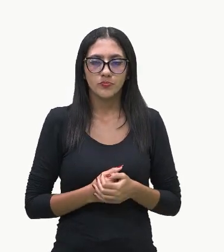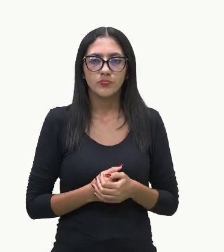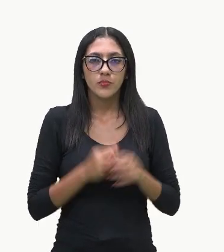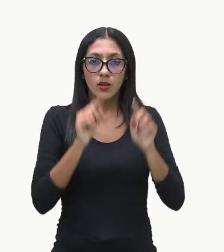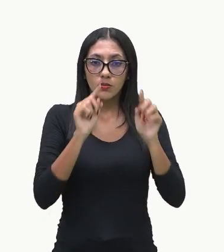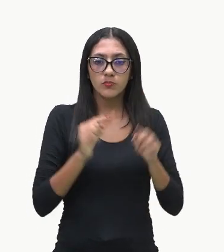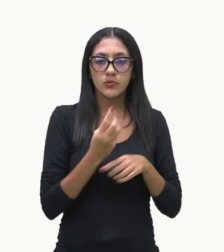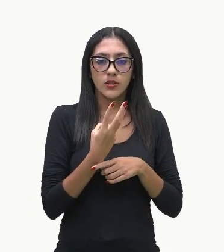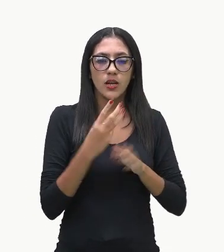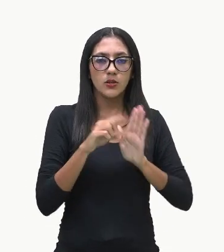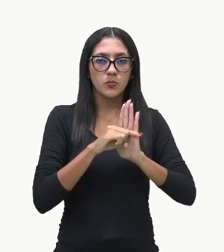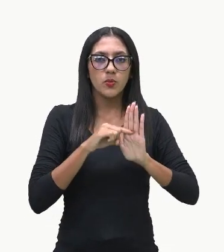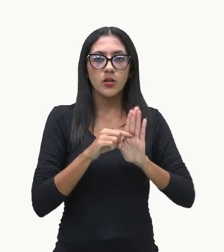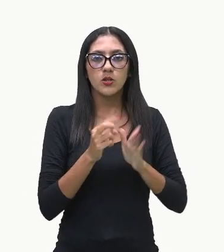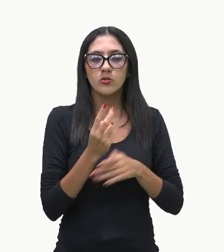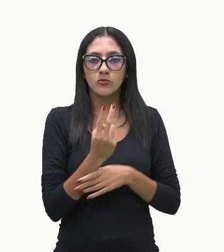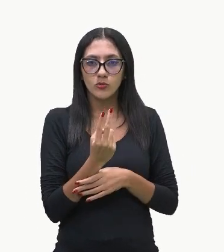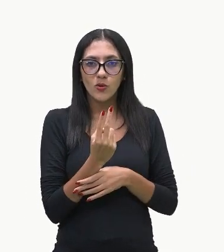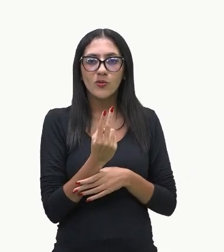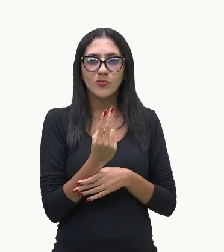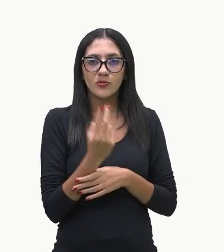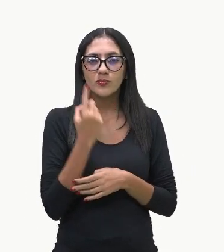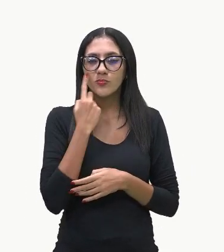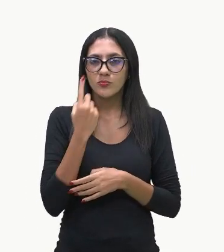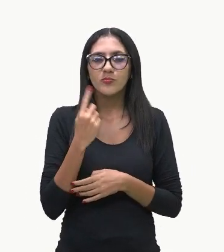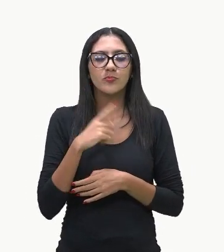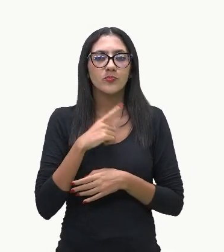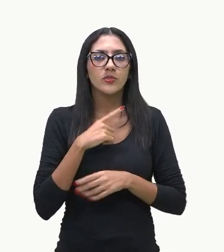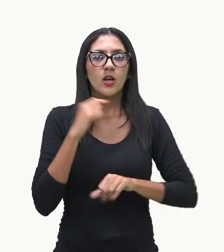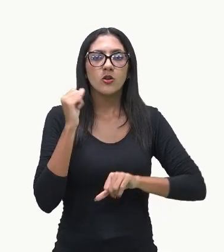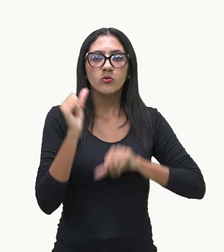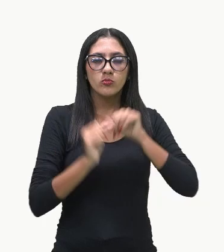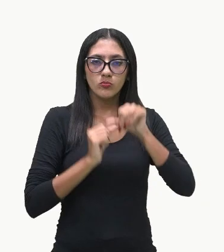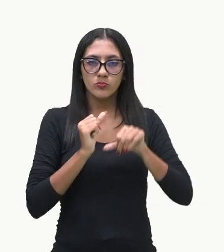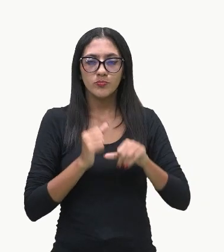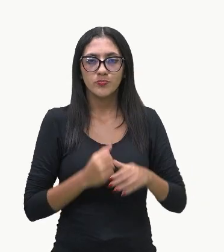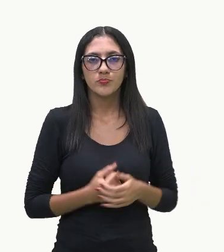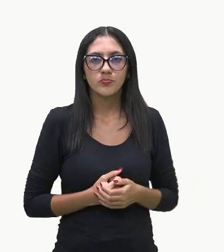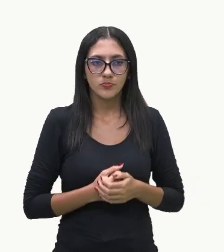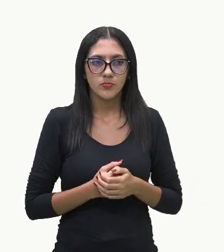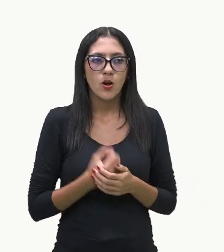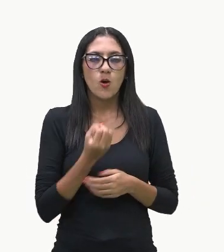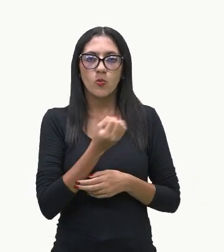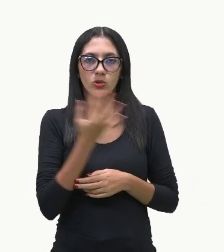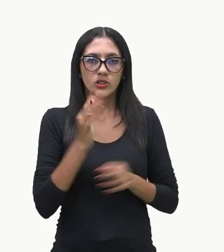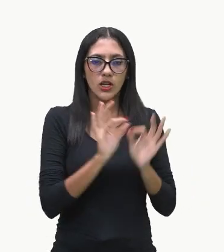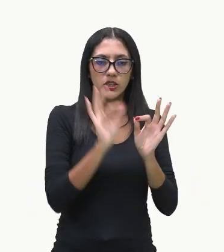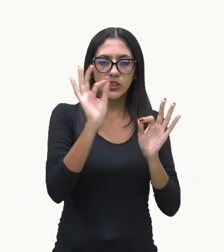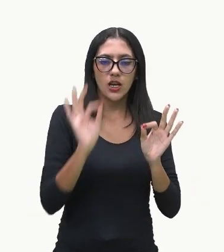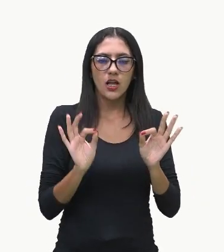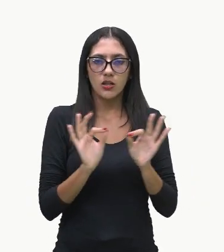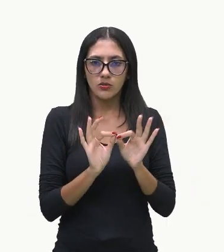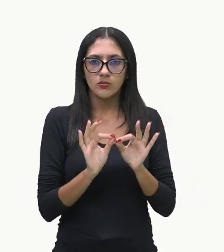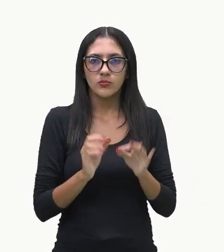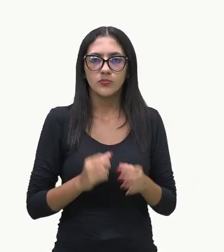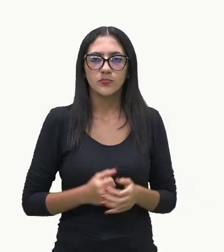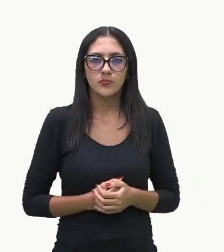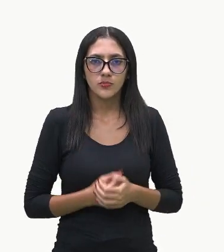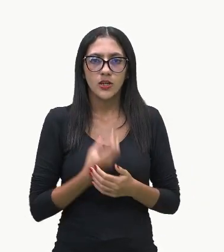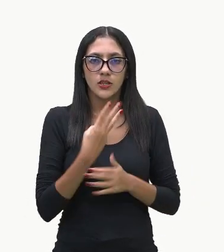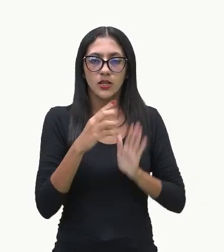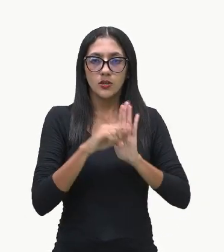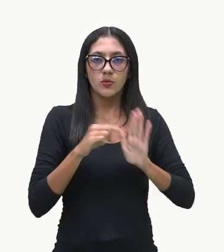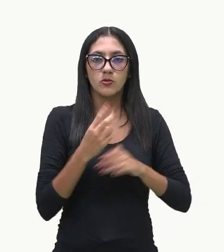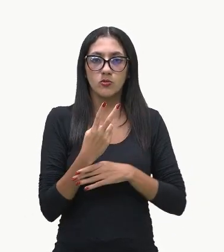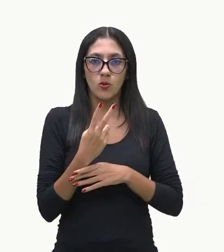2, porque o 3 veio aqui, porque é número de lados menos 2. n menos 2, multiplicado